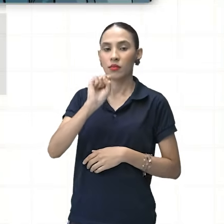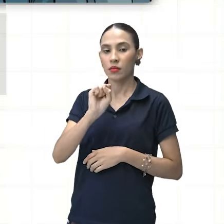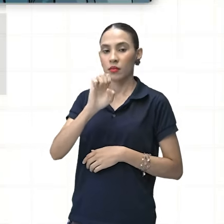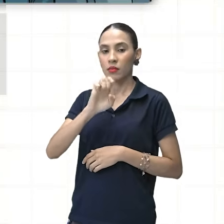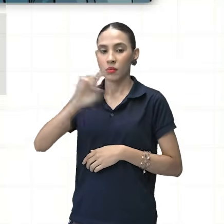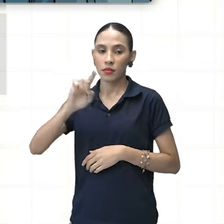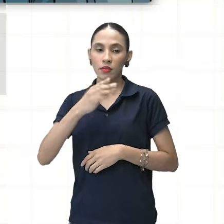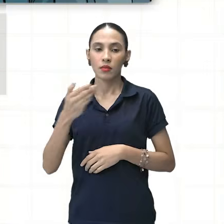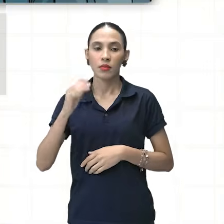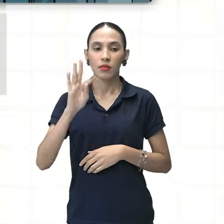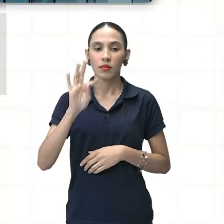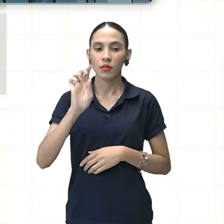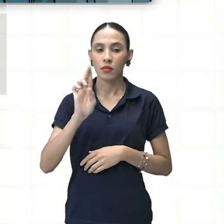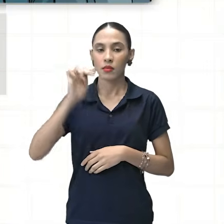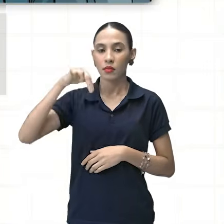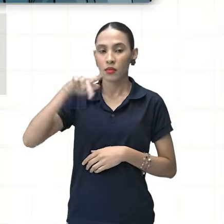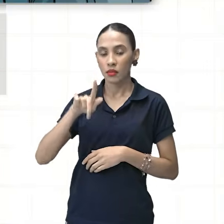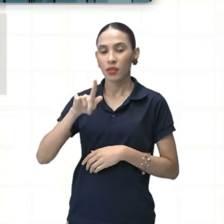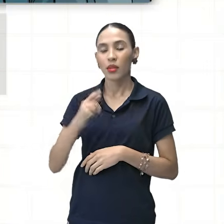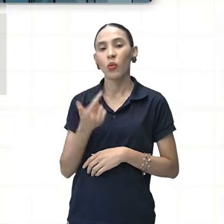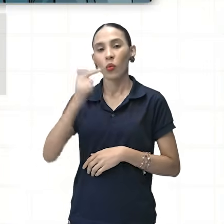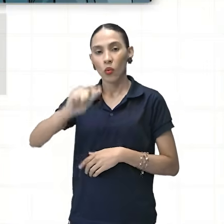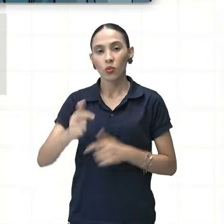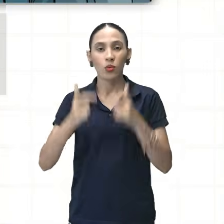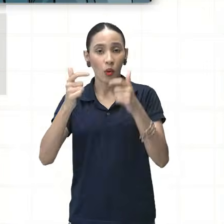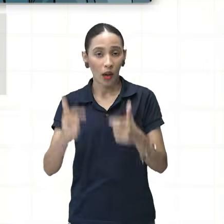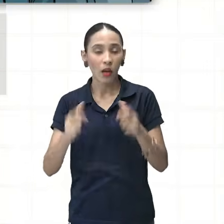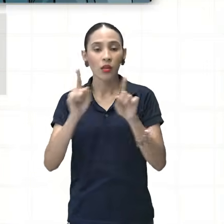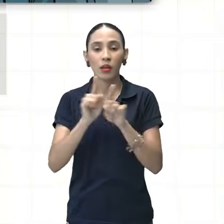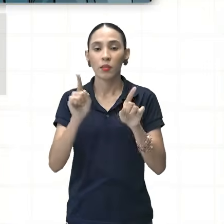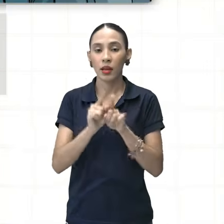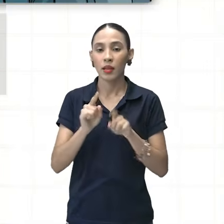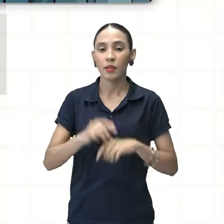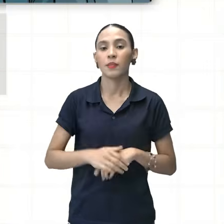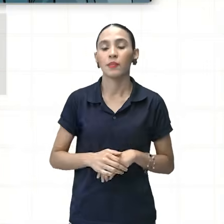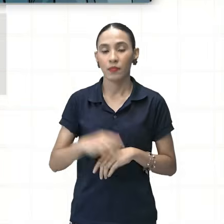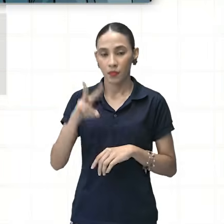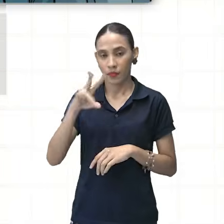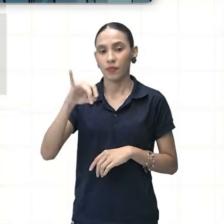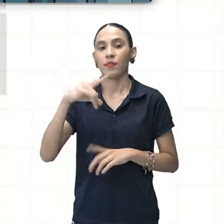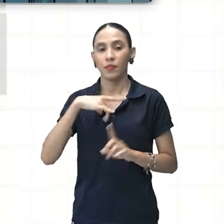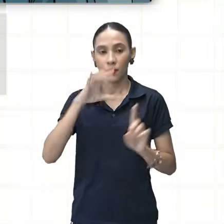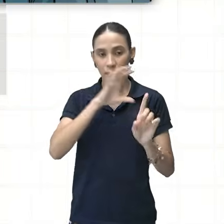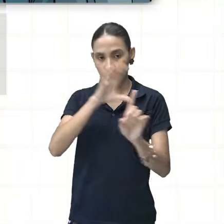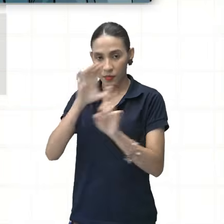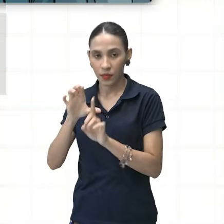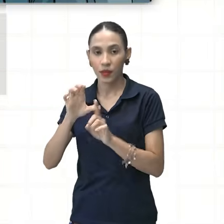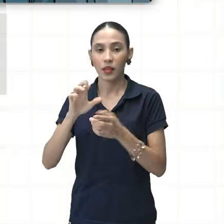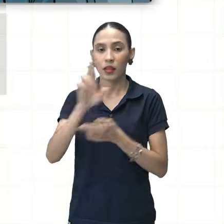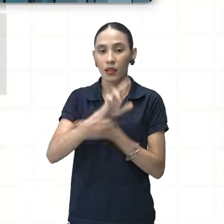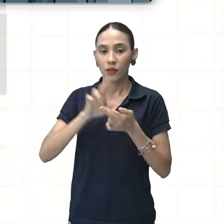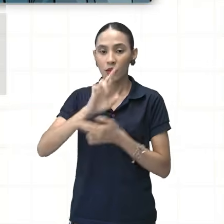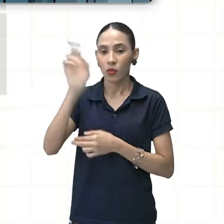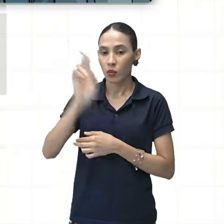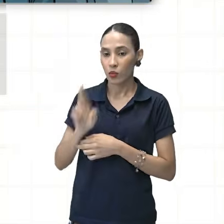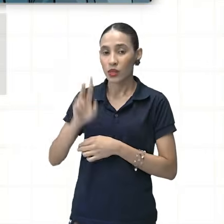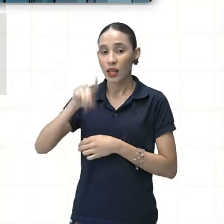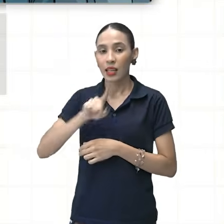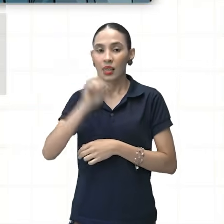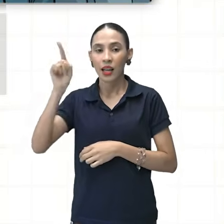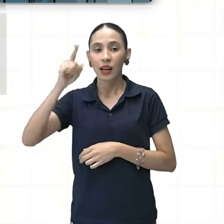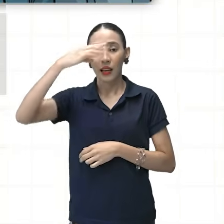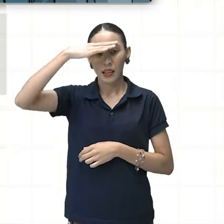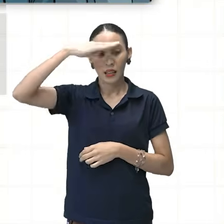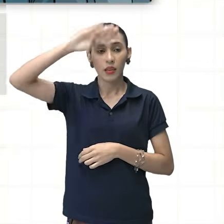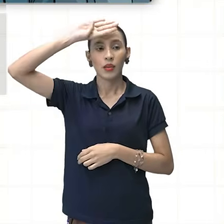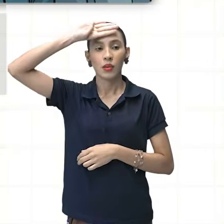certo? Outro local também que haverá influência da Revolução Russa vai ser em Cuba, com